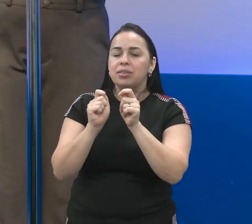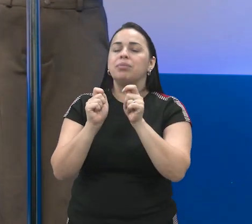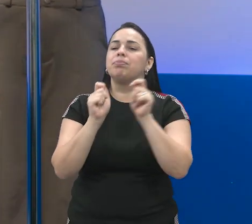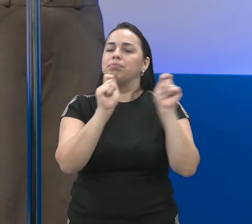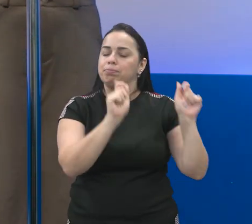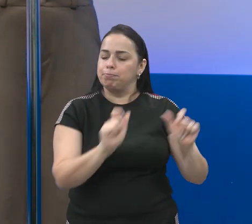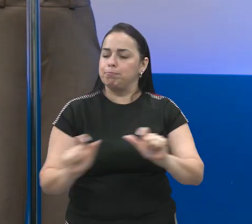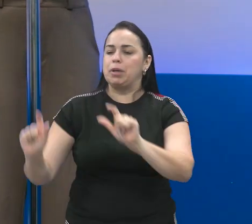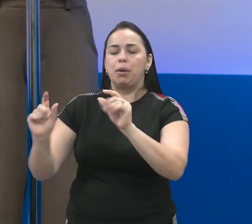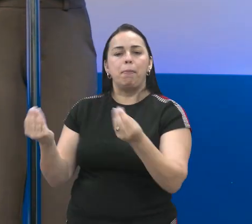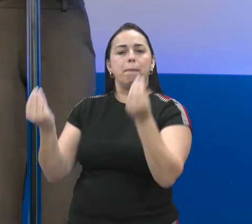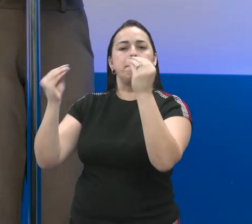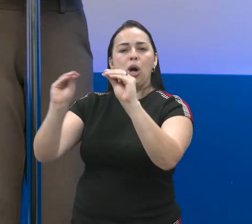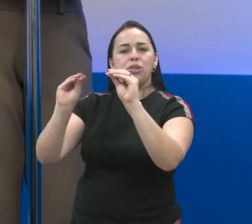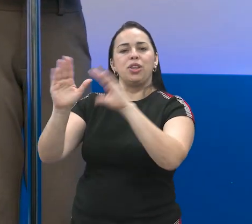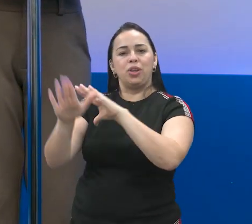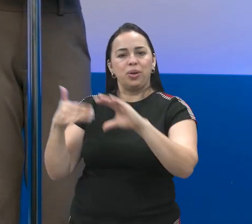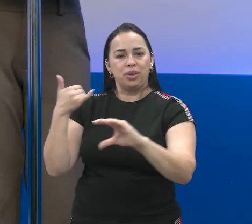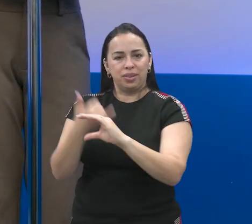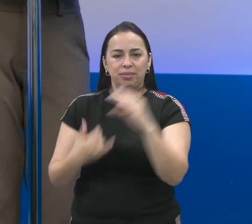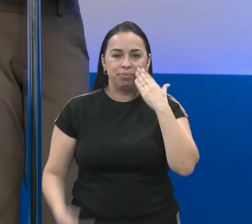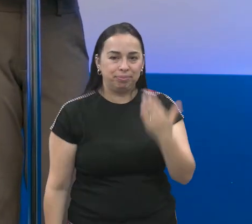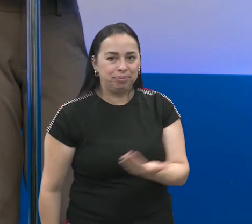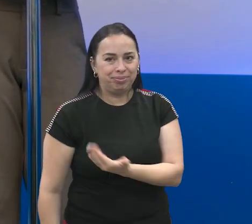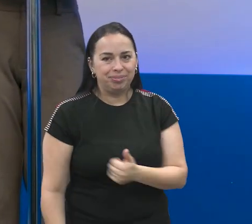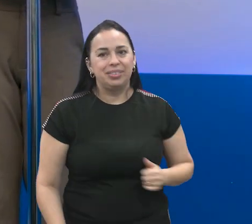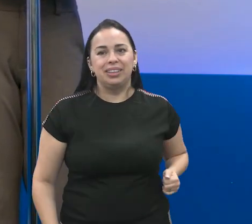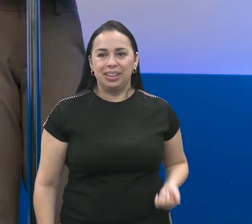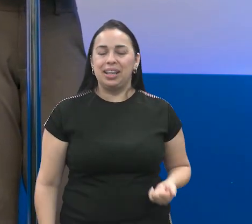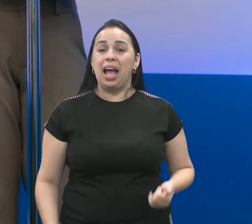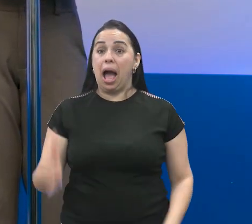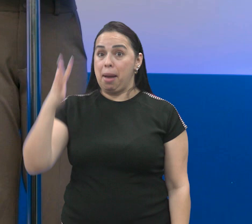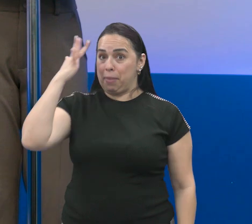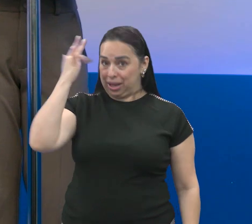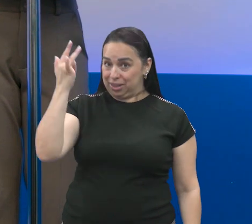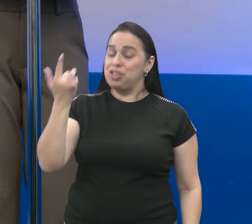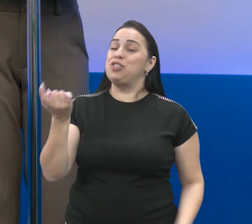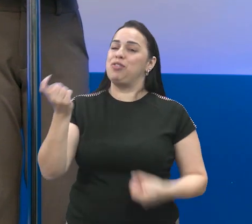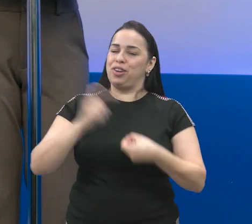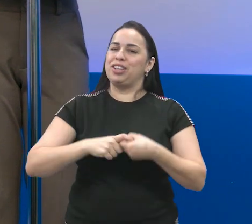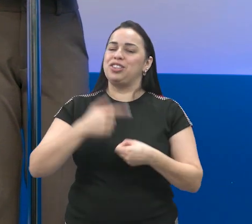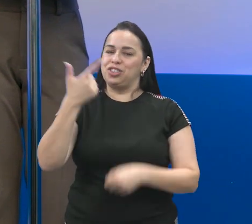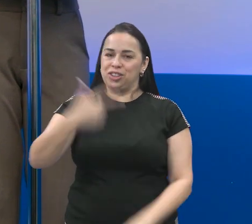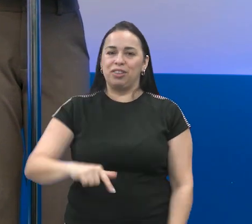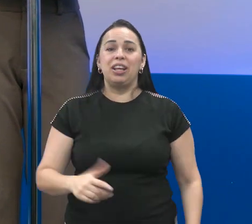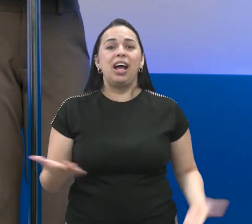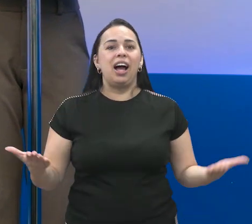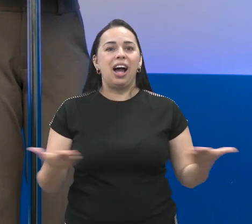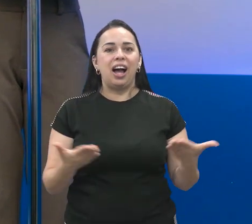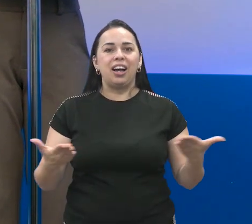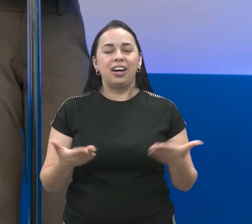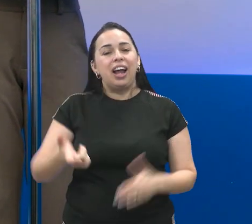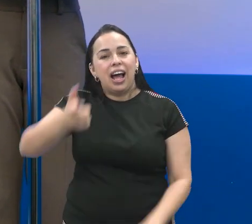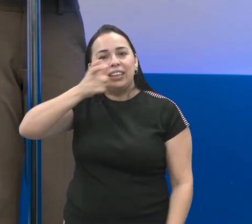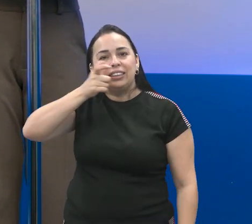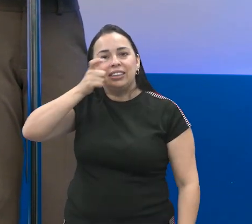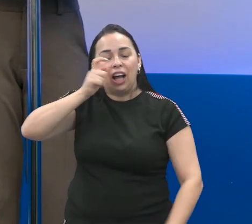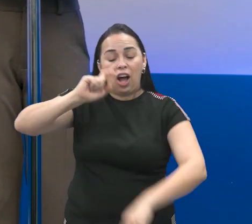está disponível no nosso canal do YouTube TV Câmara SJC. Amanhã estaremos de volta. Fique